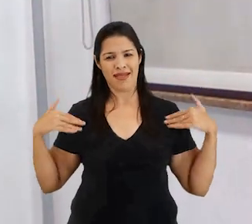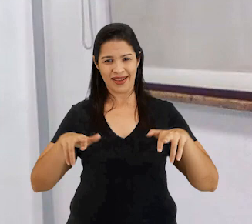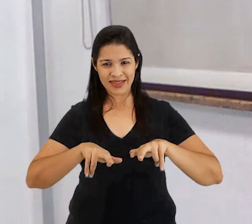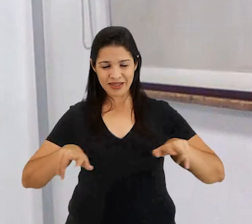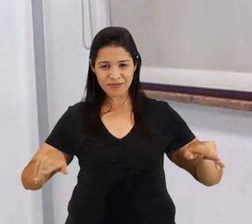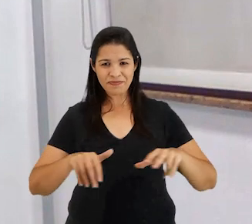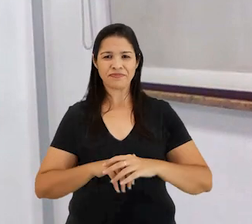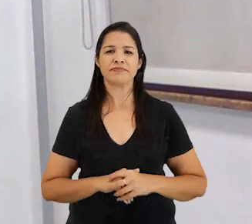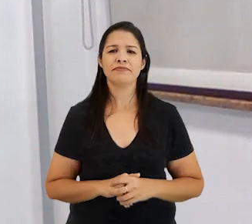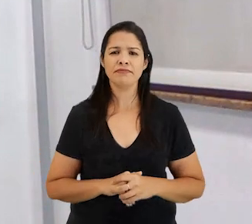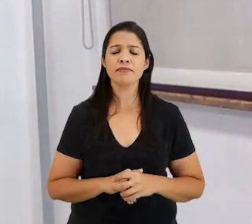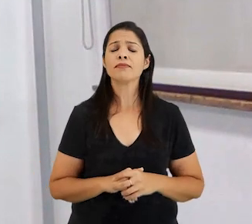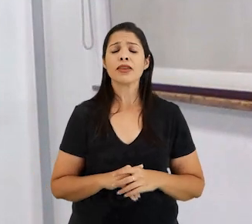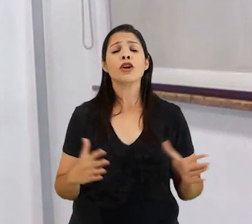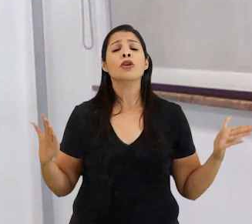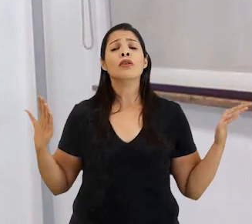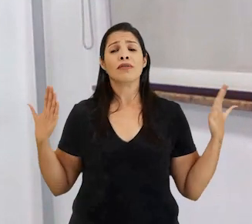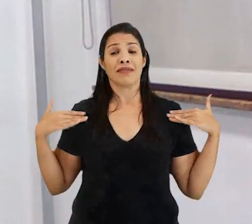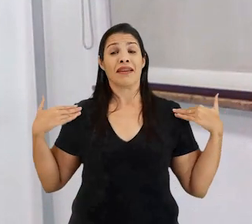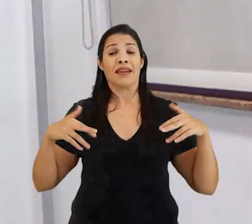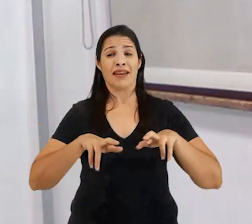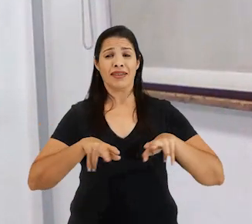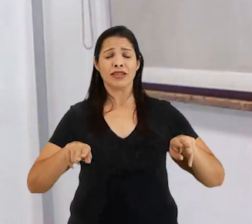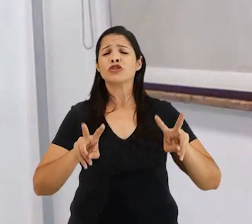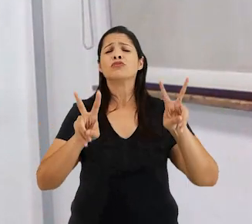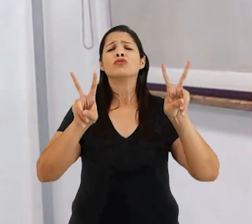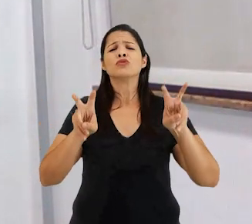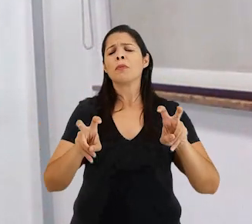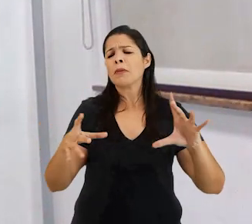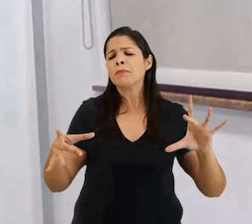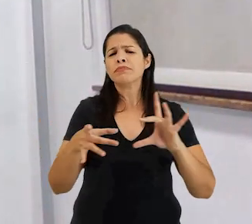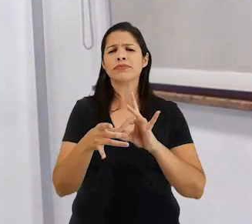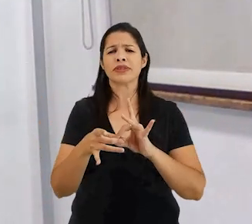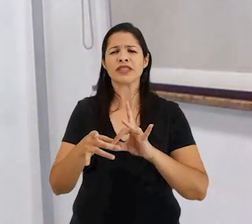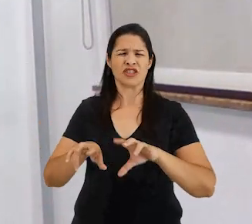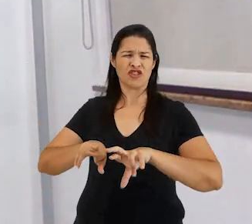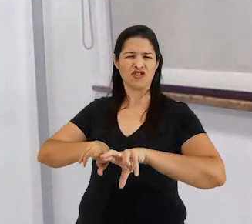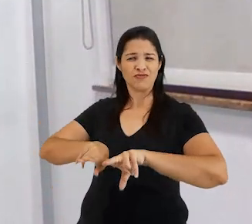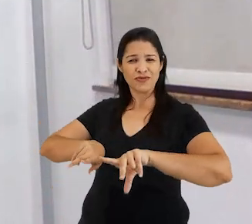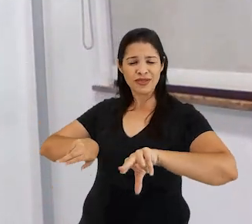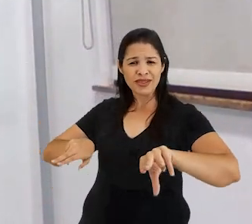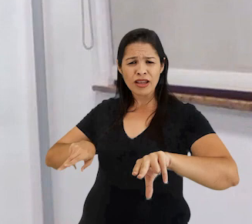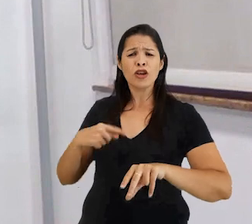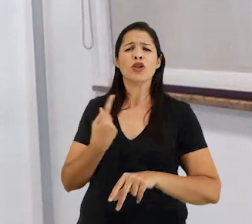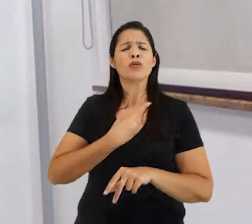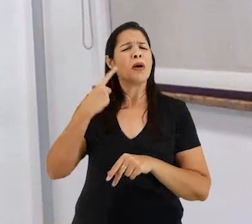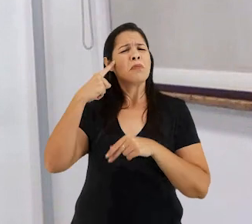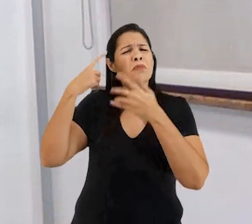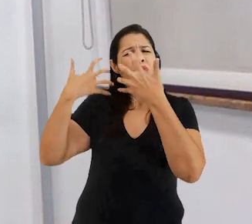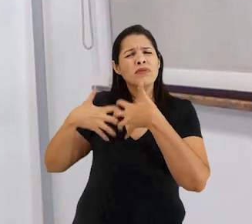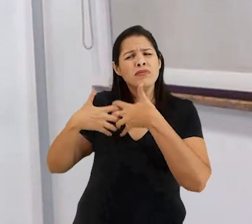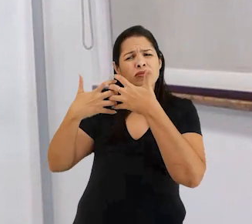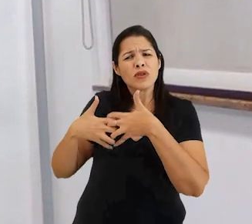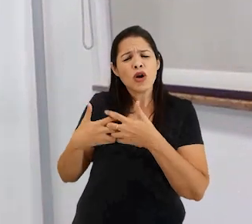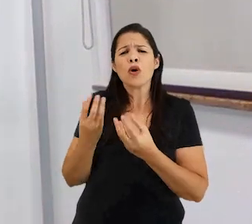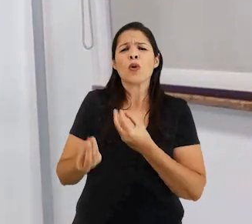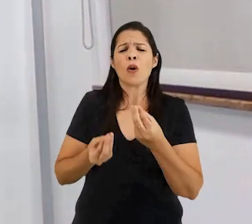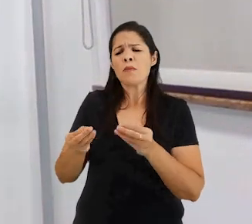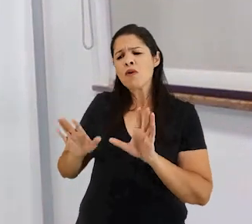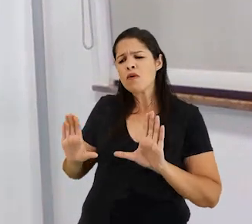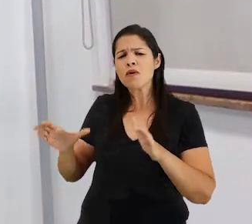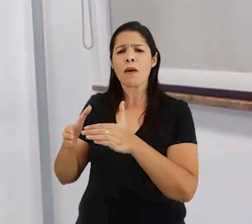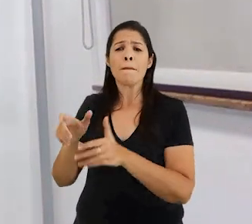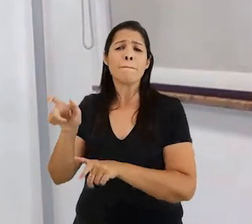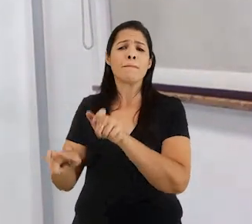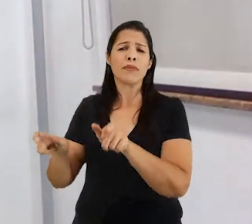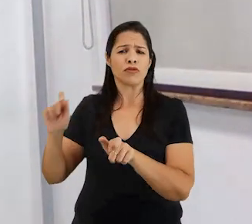O lazer discutido do ponto de vista da diversidade traz elementos para pensarmos quais as formas de acesso as pessoas negras